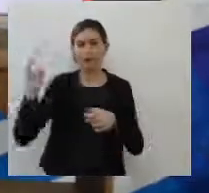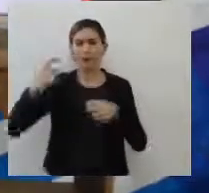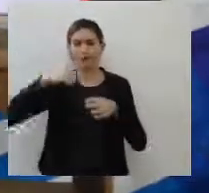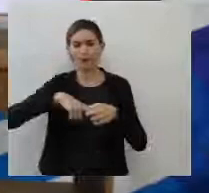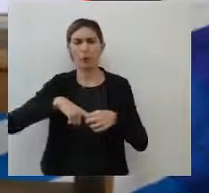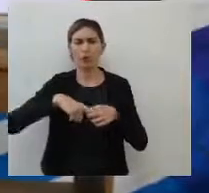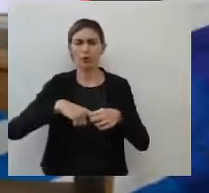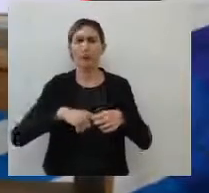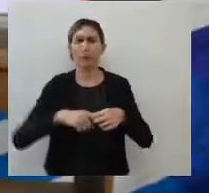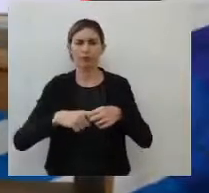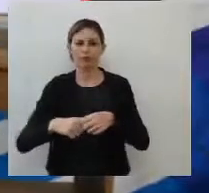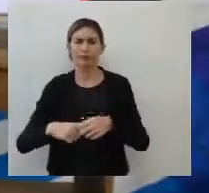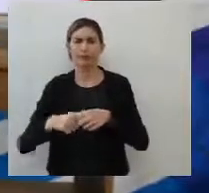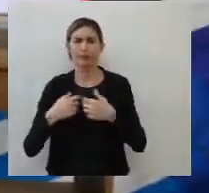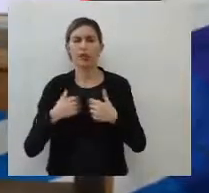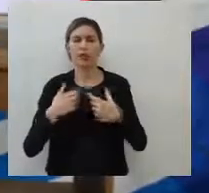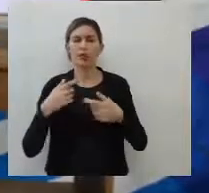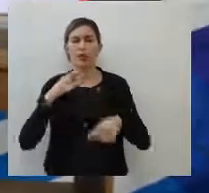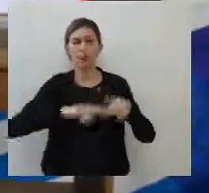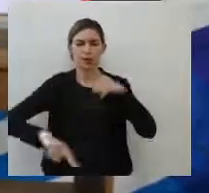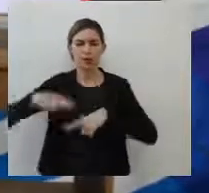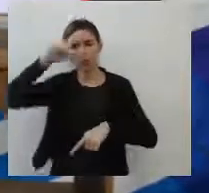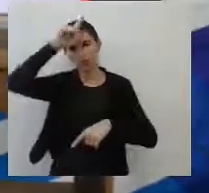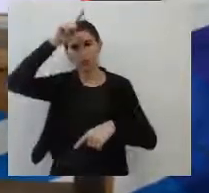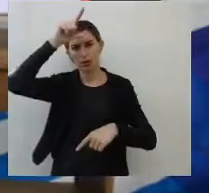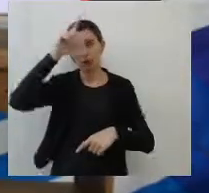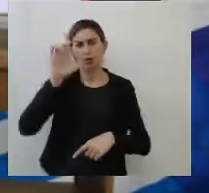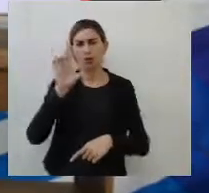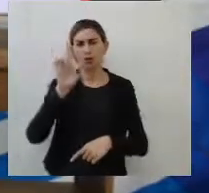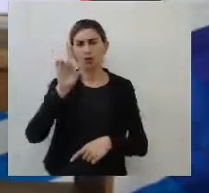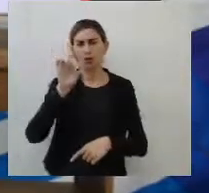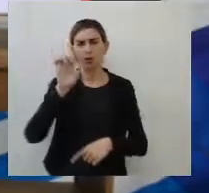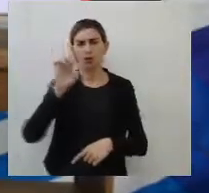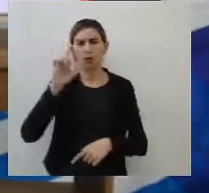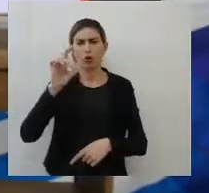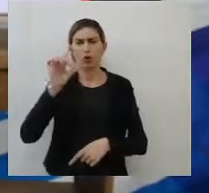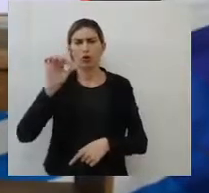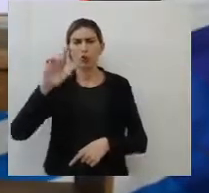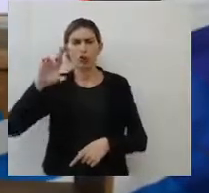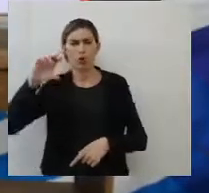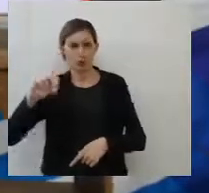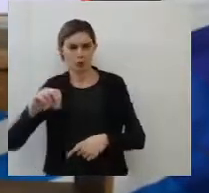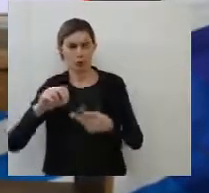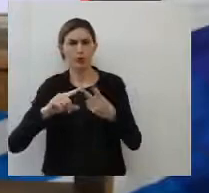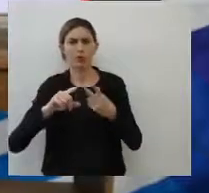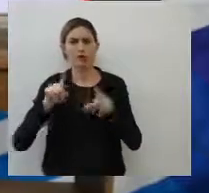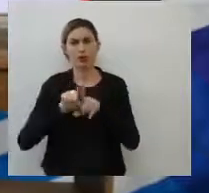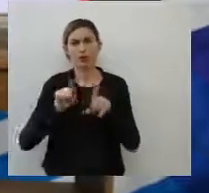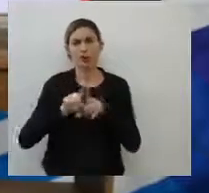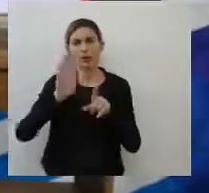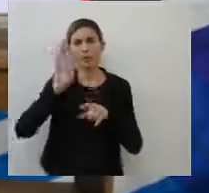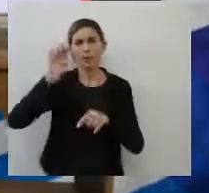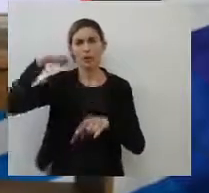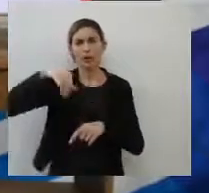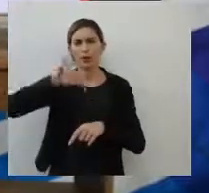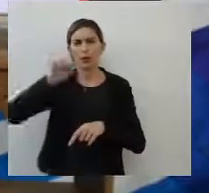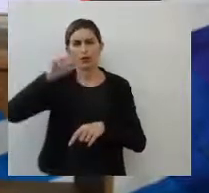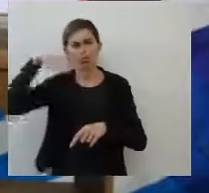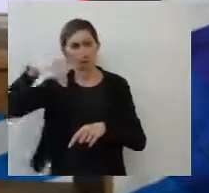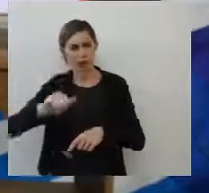eram positivistas, estavam sob a liderança de Deodoro da Fonseca e também a liderança de Benjamin Constant,